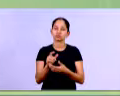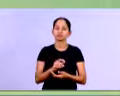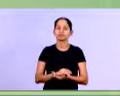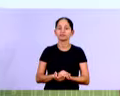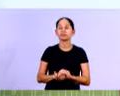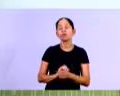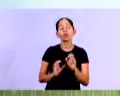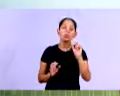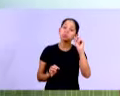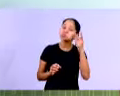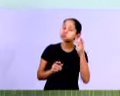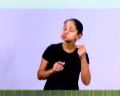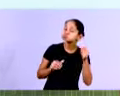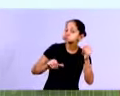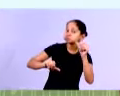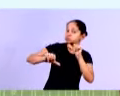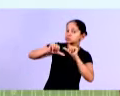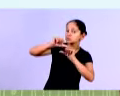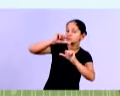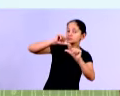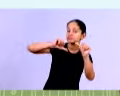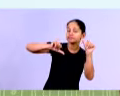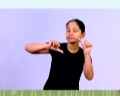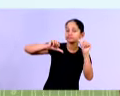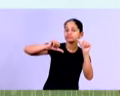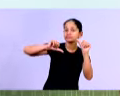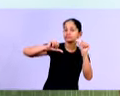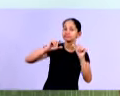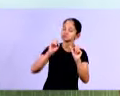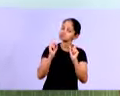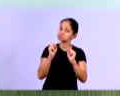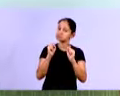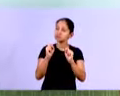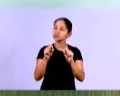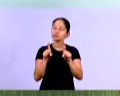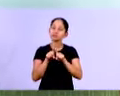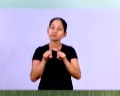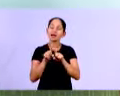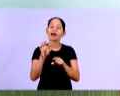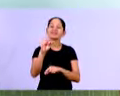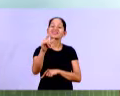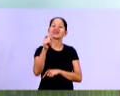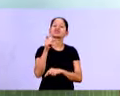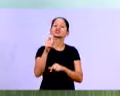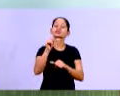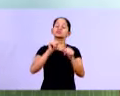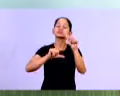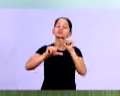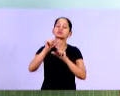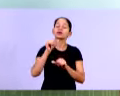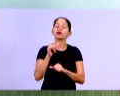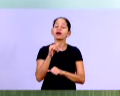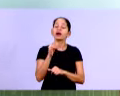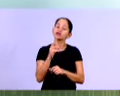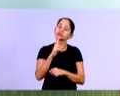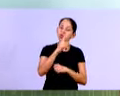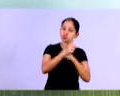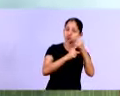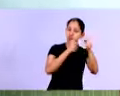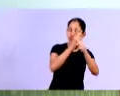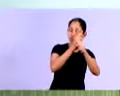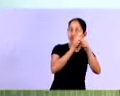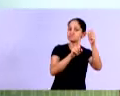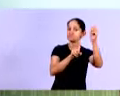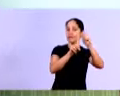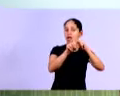Ou eu posso transformar a taxa, ou eu posso transformar a taxa que está ao ano para